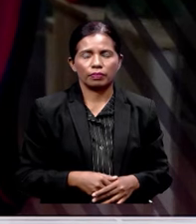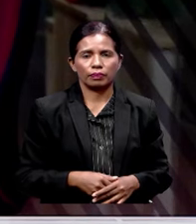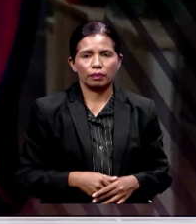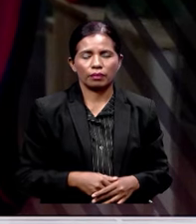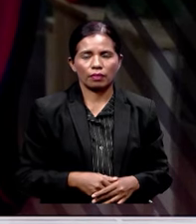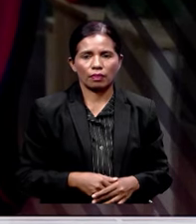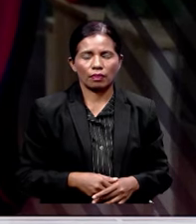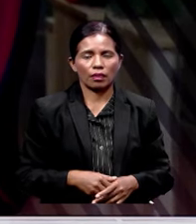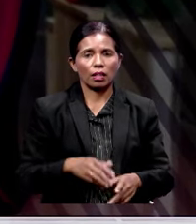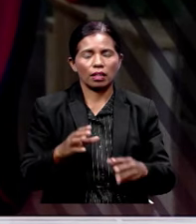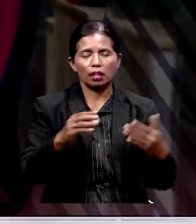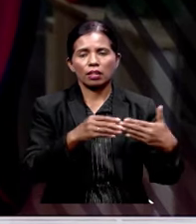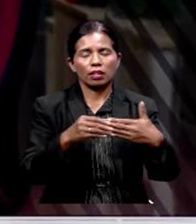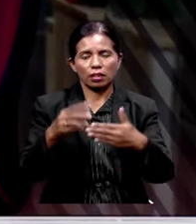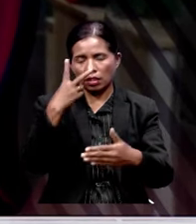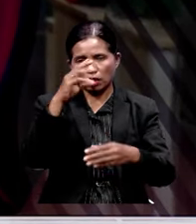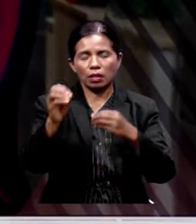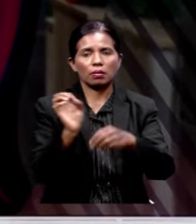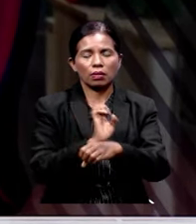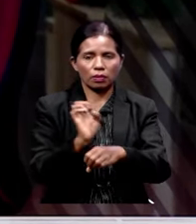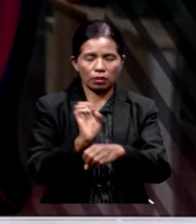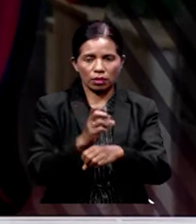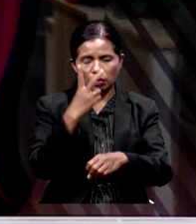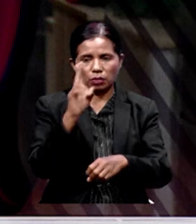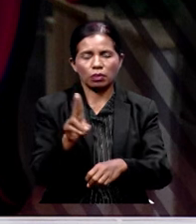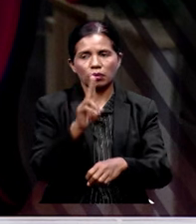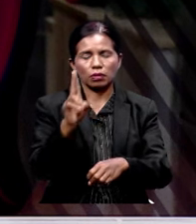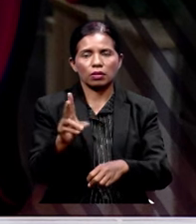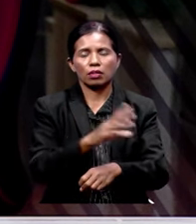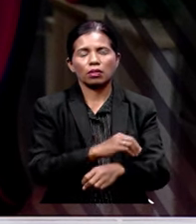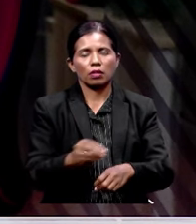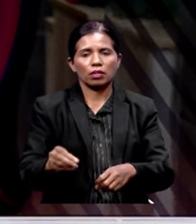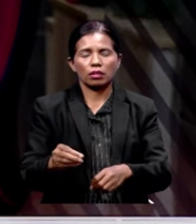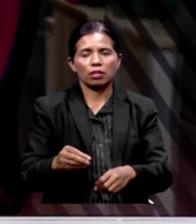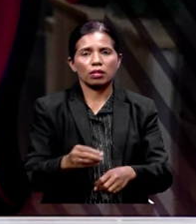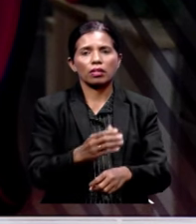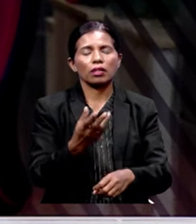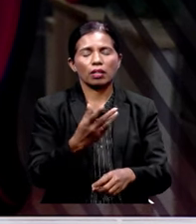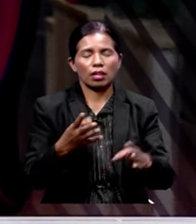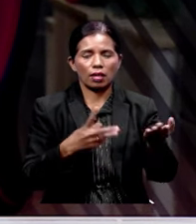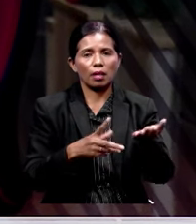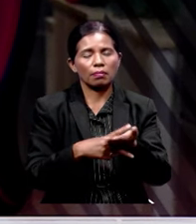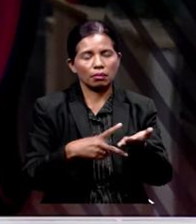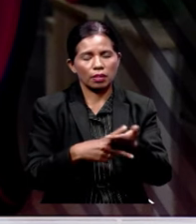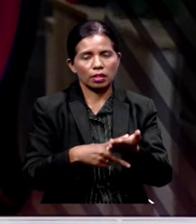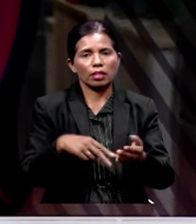Autoridade falta controla o operador econômico Sira, nebe aproveita o de manipula folha incessante e aloron finado.